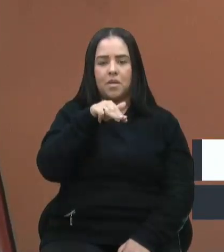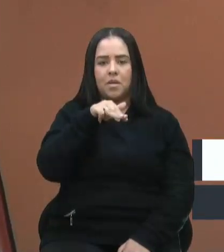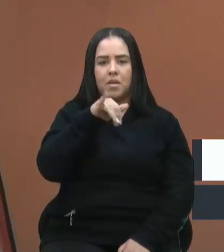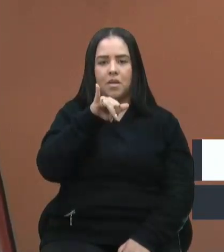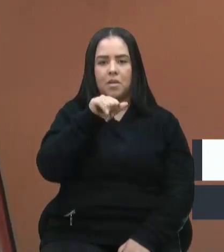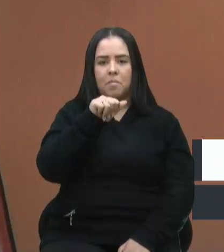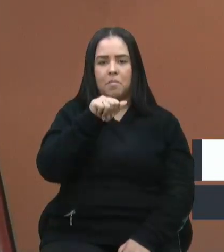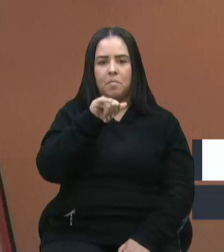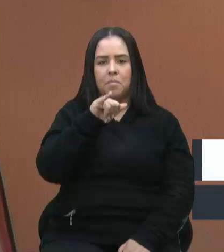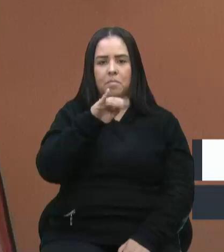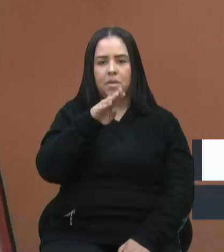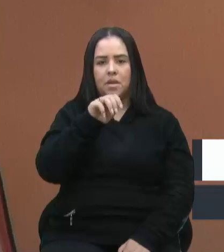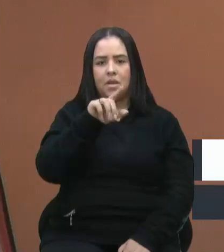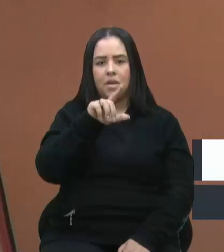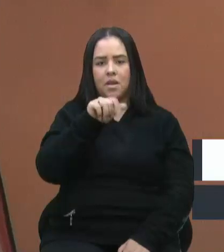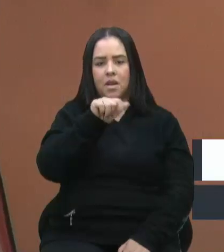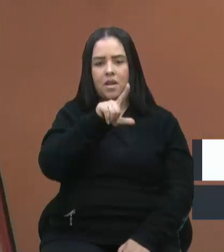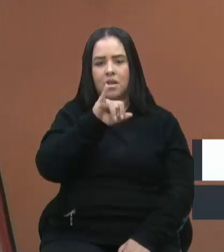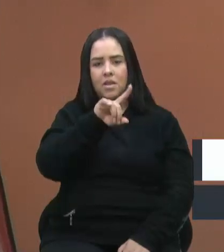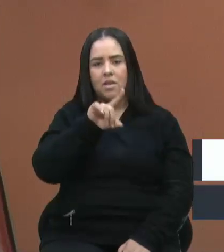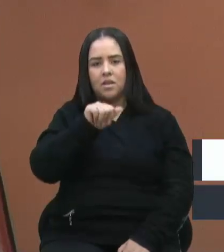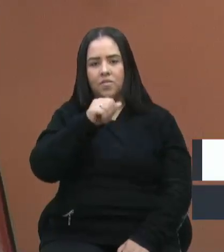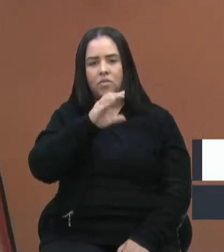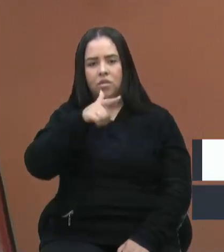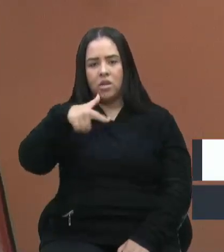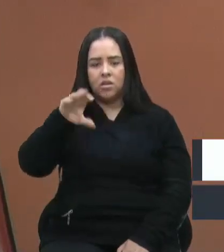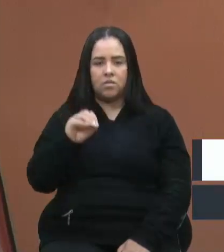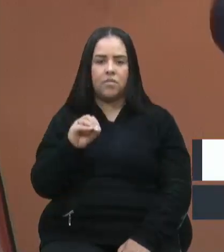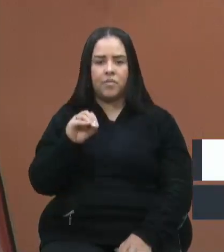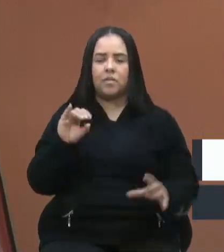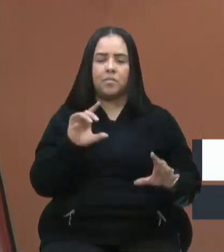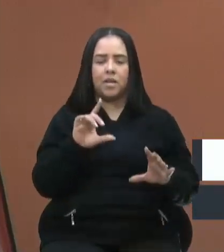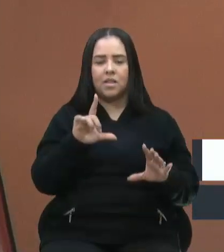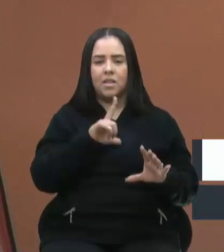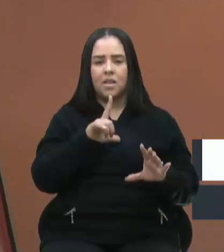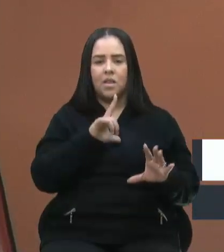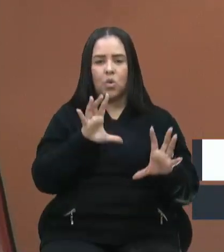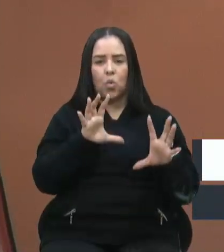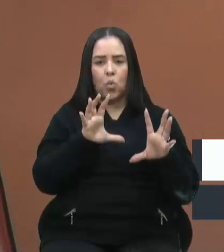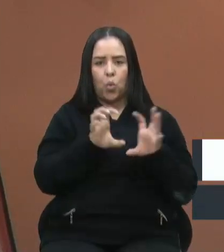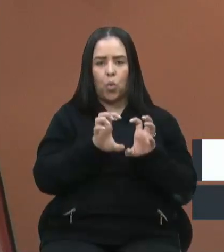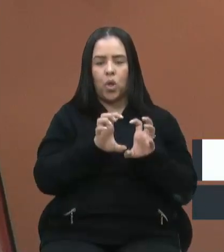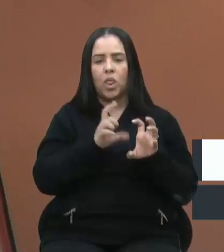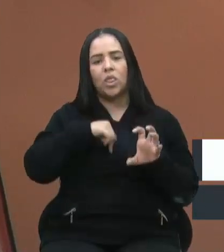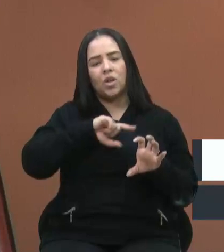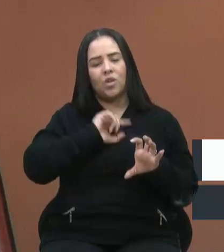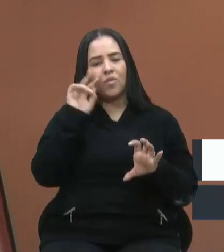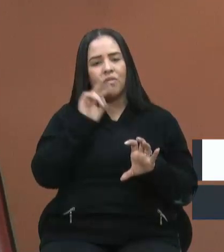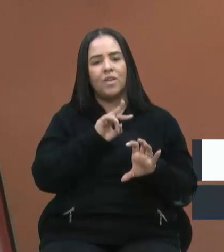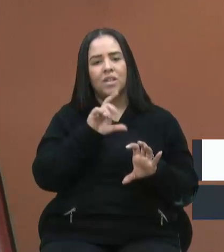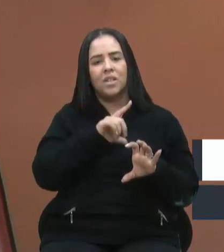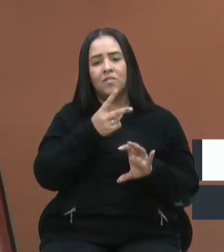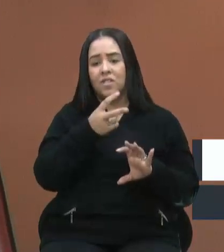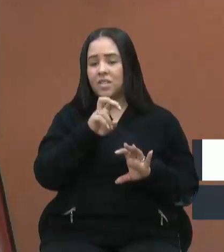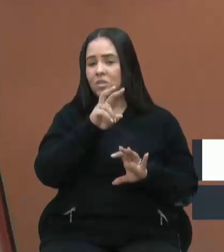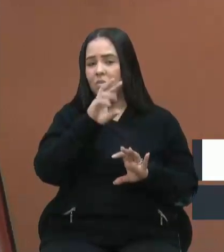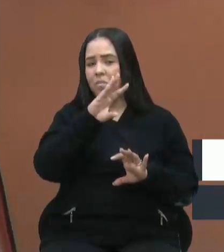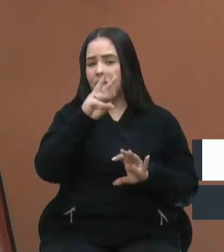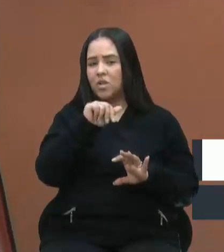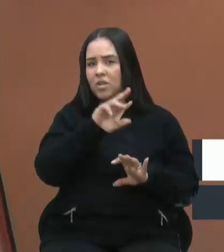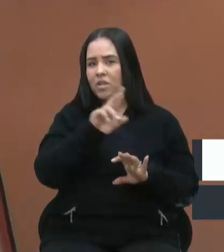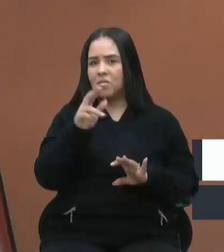suga a água. Quando a água está em cima, isso ajuda até na questão que nós vamos votar logo, a questão de 25 milhões de reais para